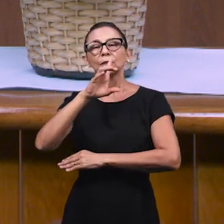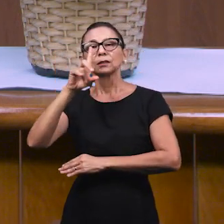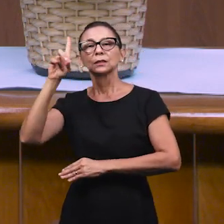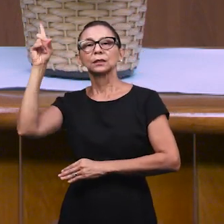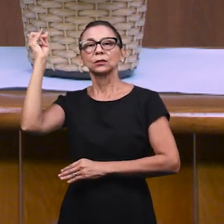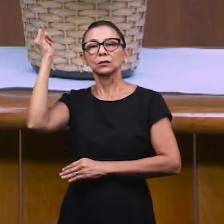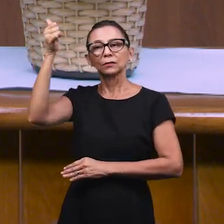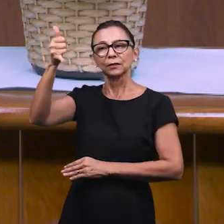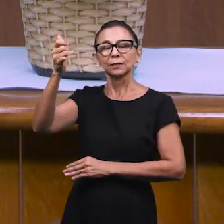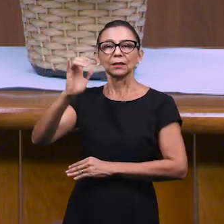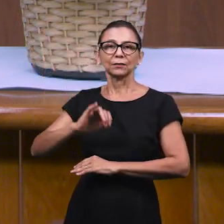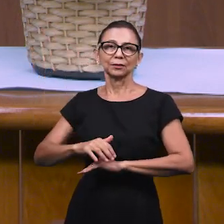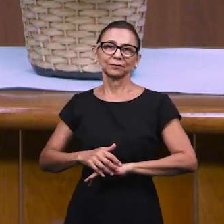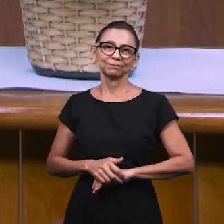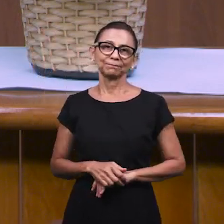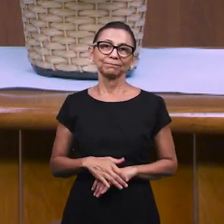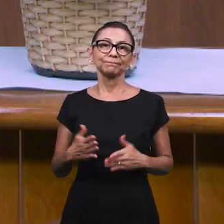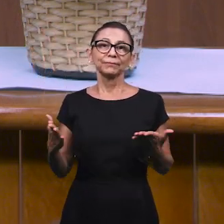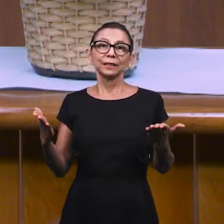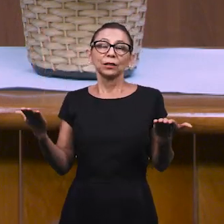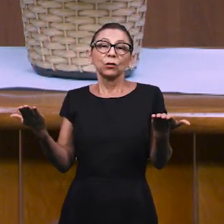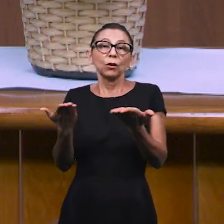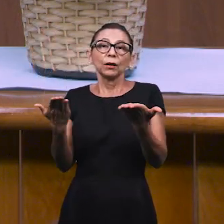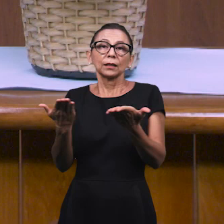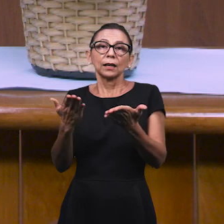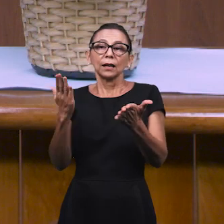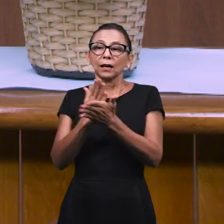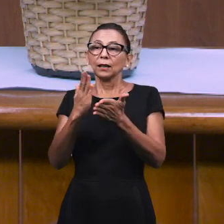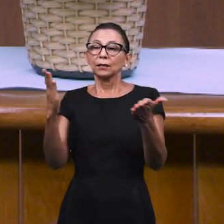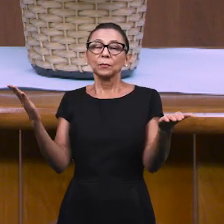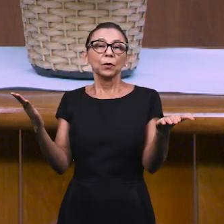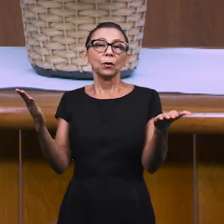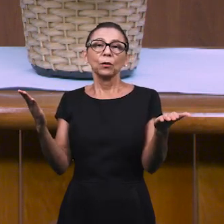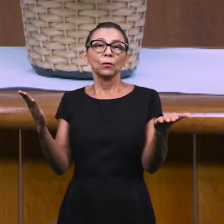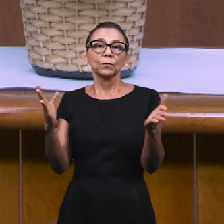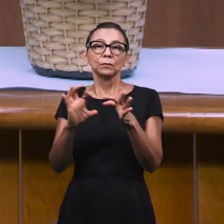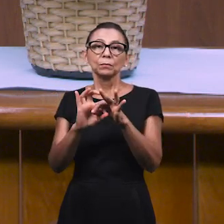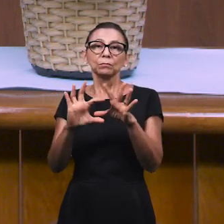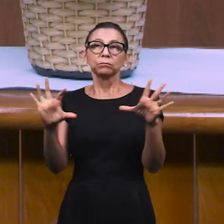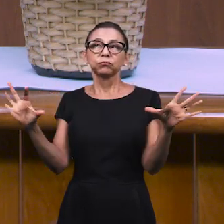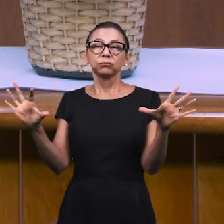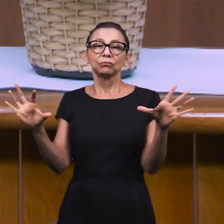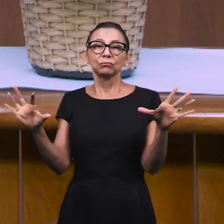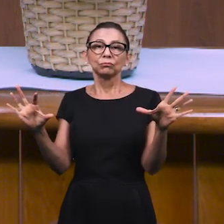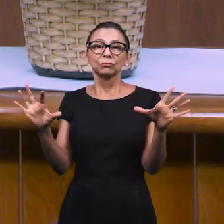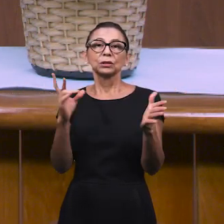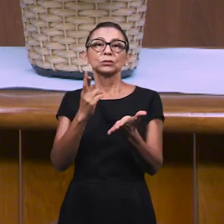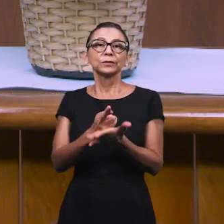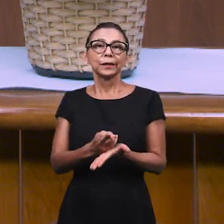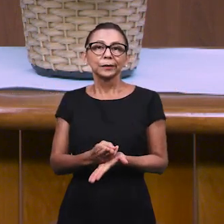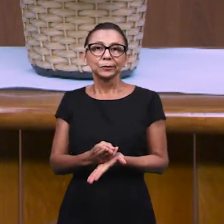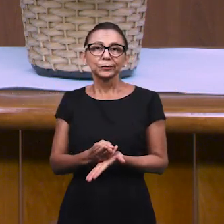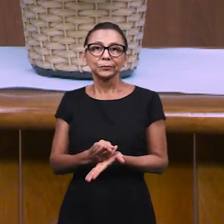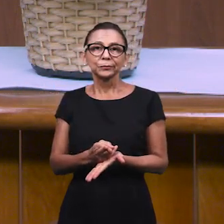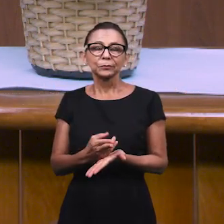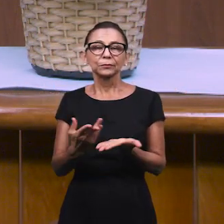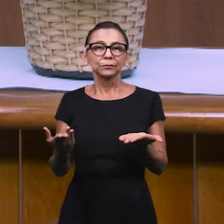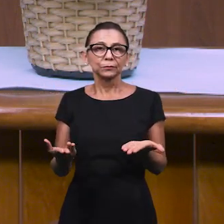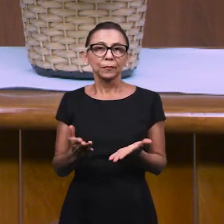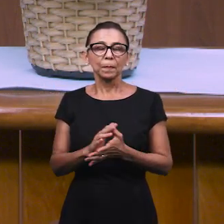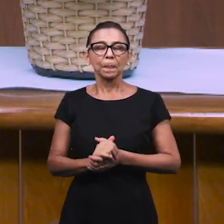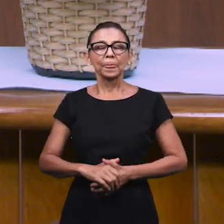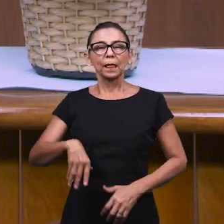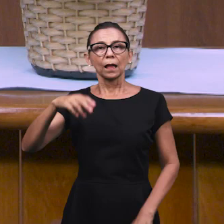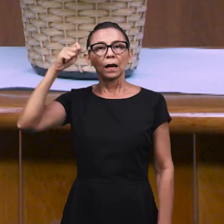pela desobediência. Então, o que aconteceu com o homem aqui? Qual foi o resultado dessa escolha? O homem, ele tinha